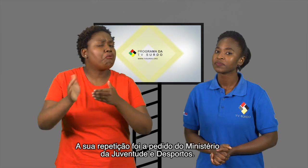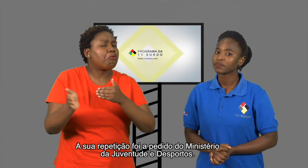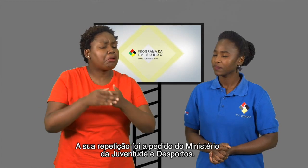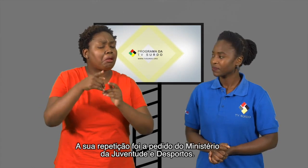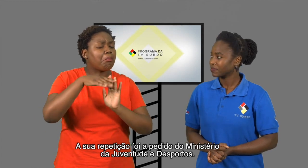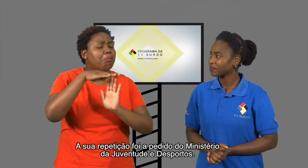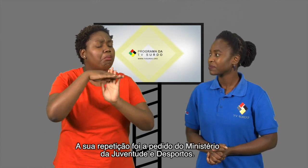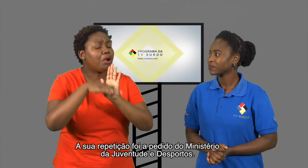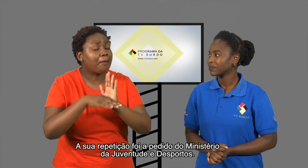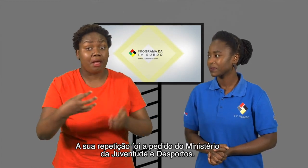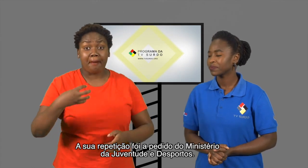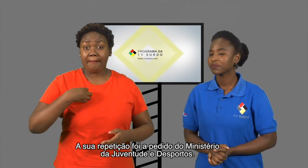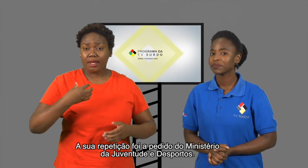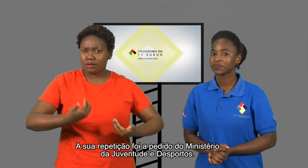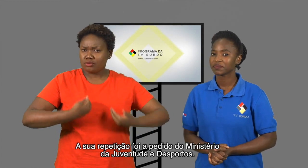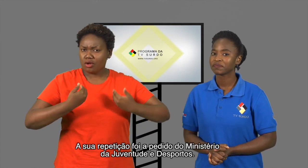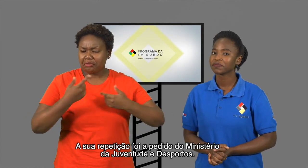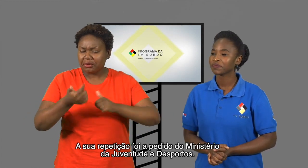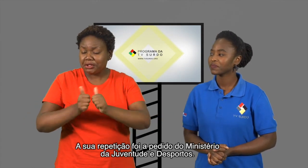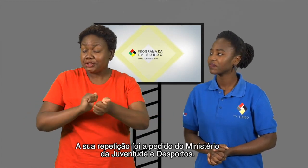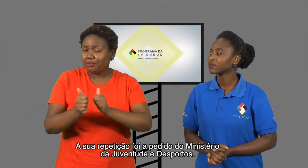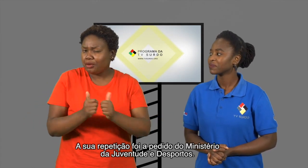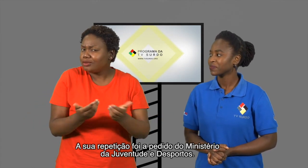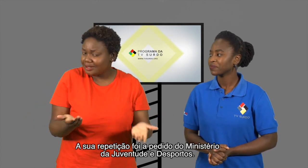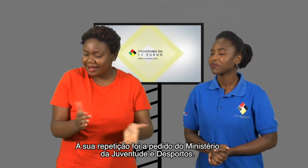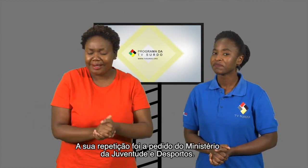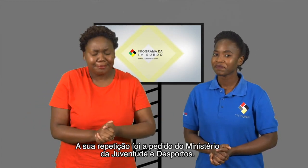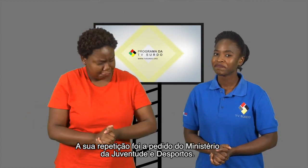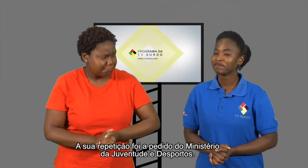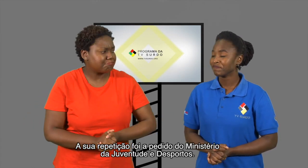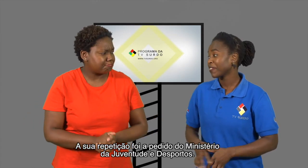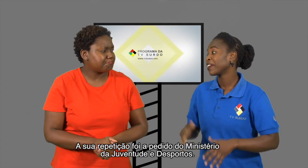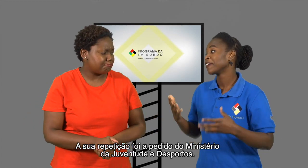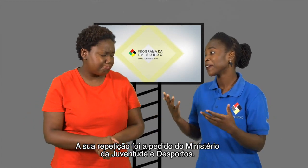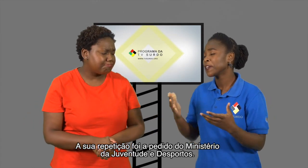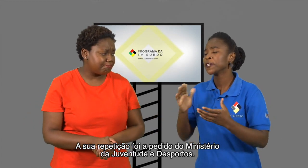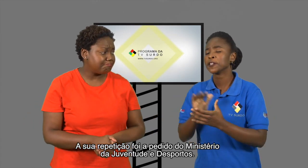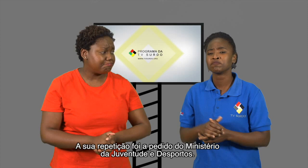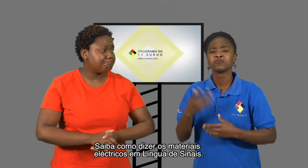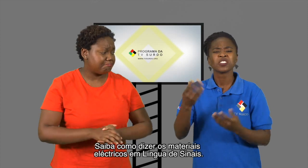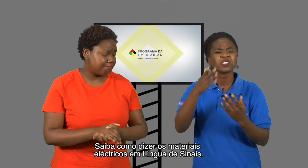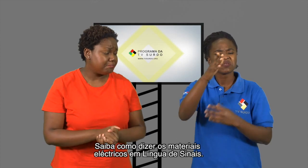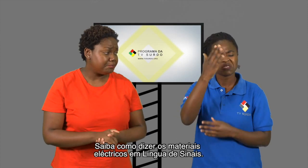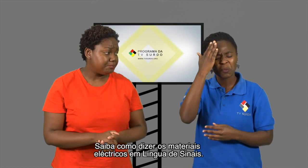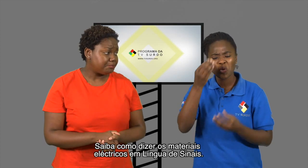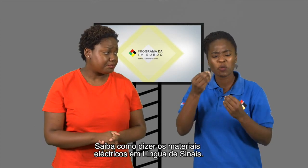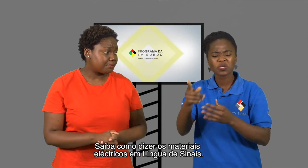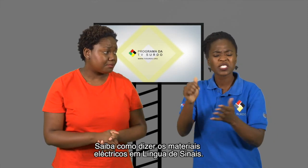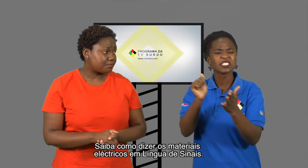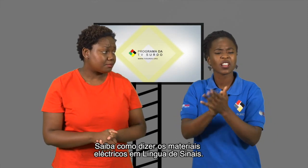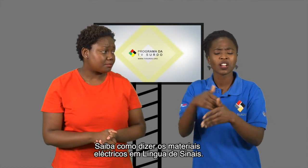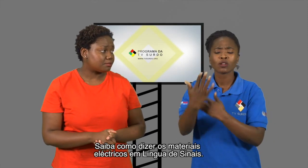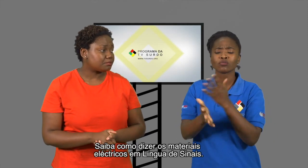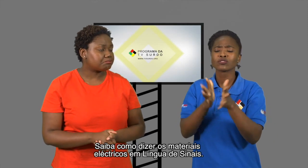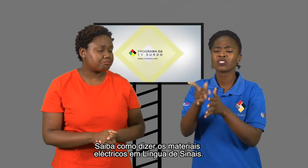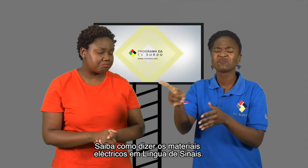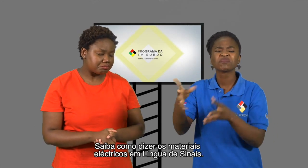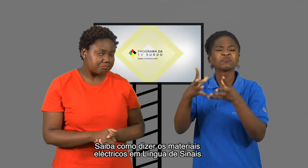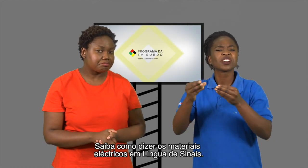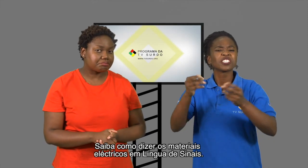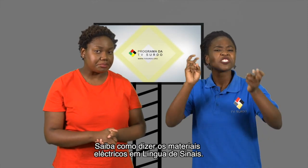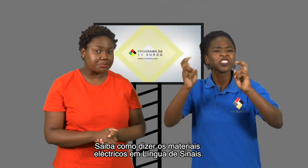repetição foi a pedido do Ministério da Juventude e de Esportos. Saiba como dizer os materiais